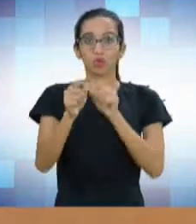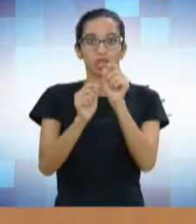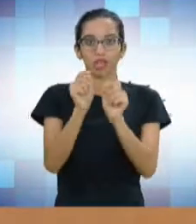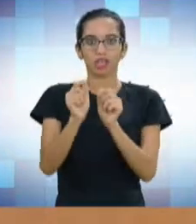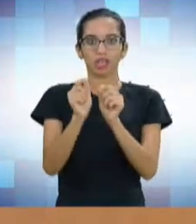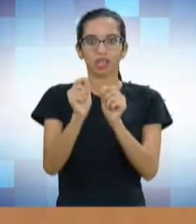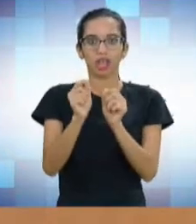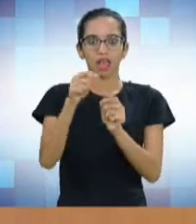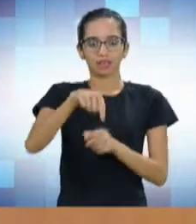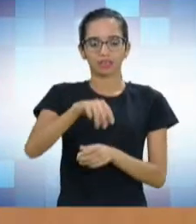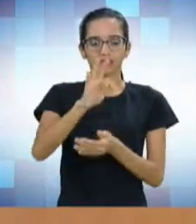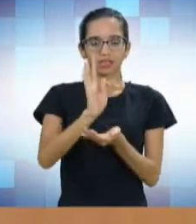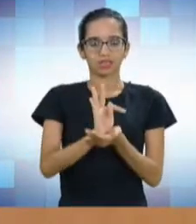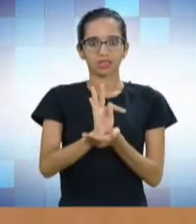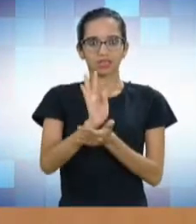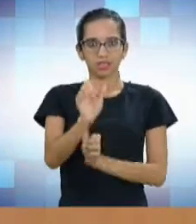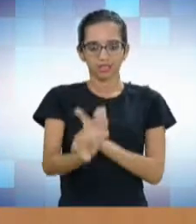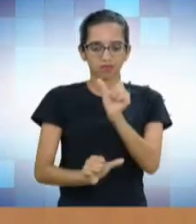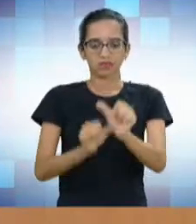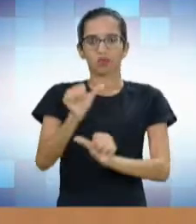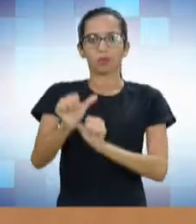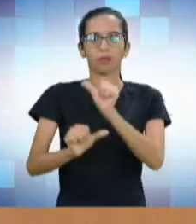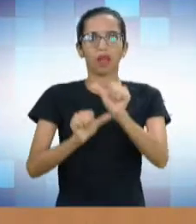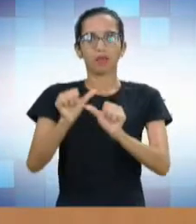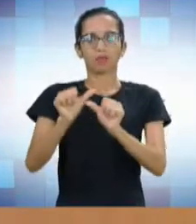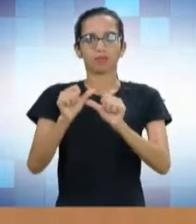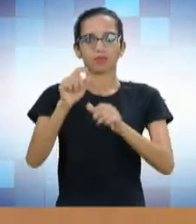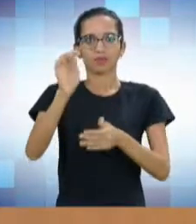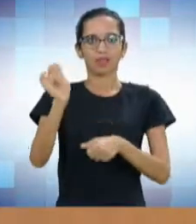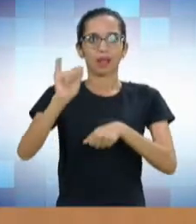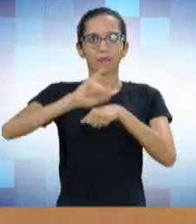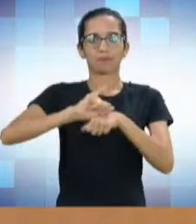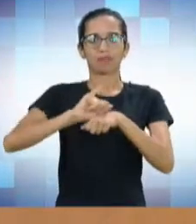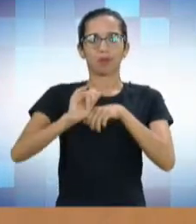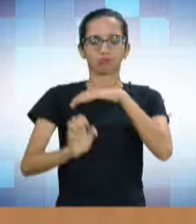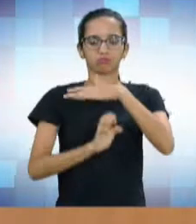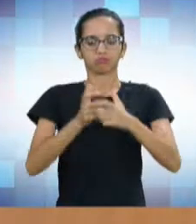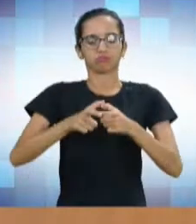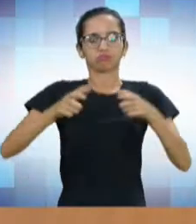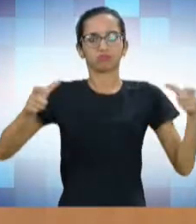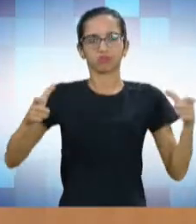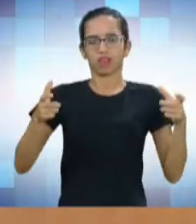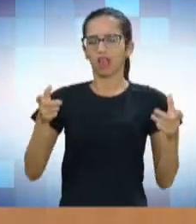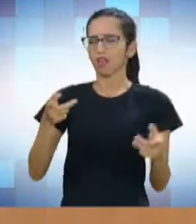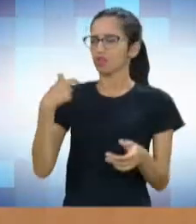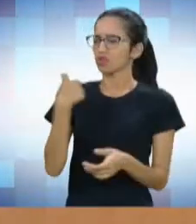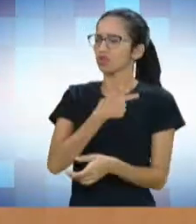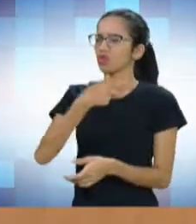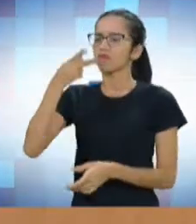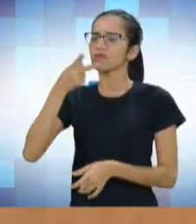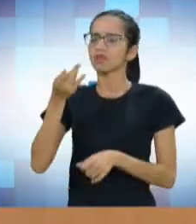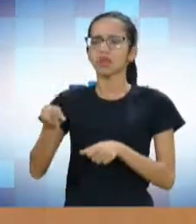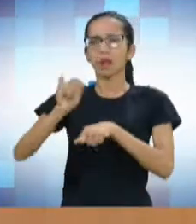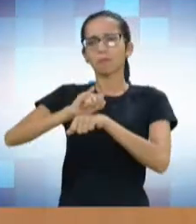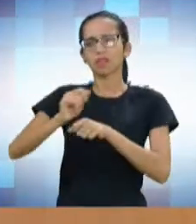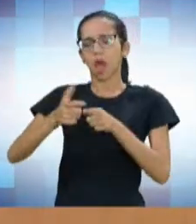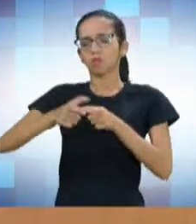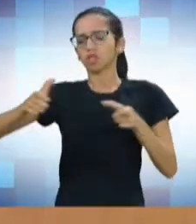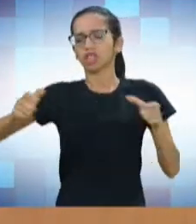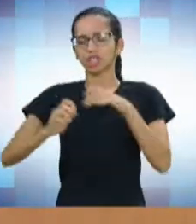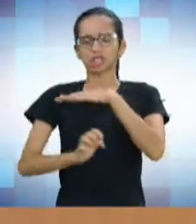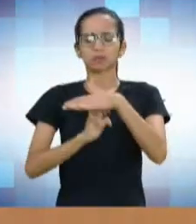e ao grande capital empreendedor nosso país vou falar em capital empreendedor do nosso país é como